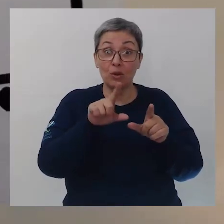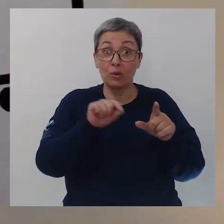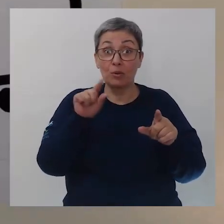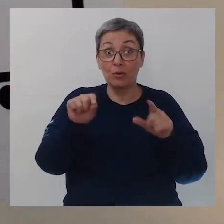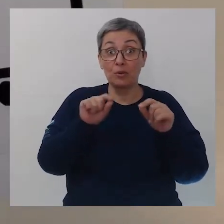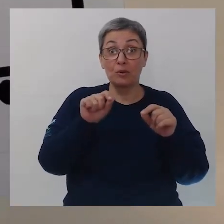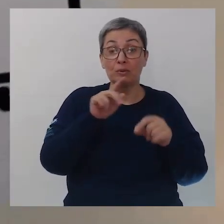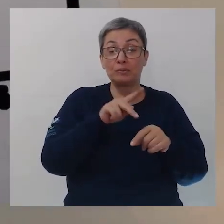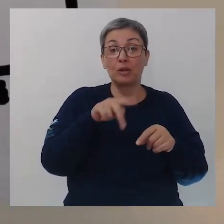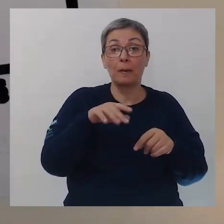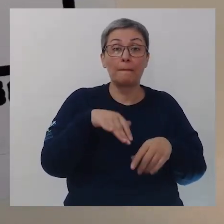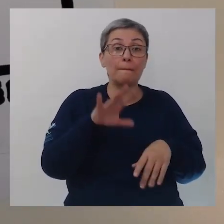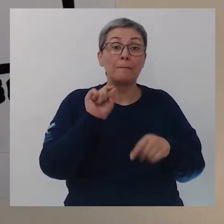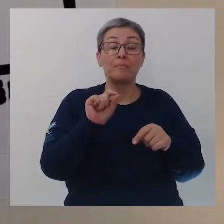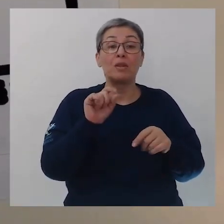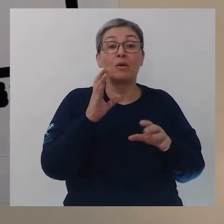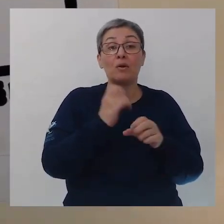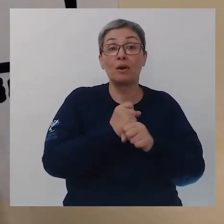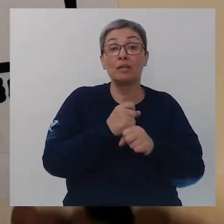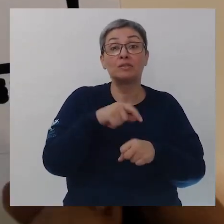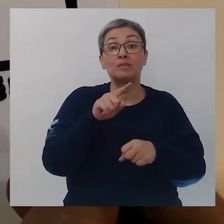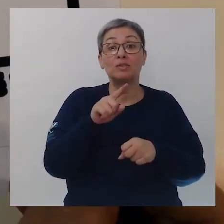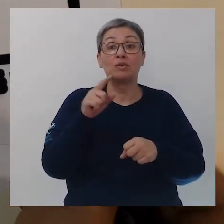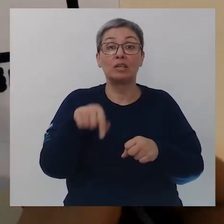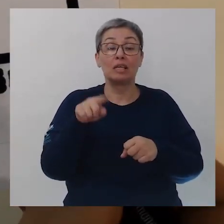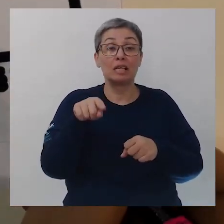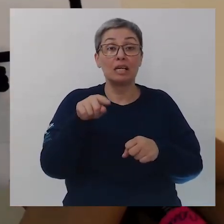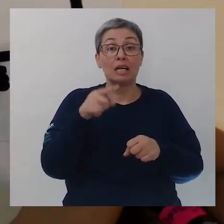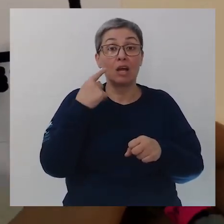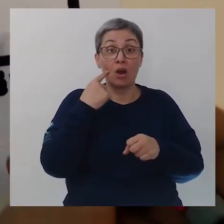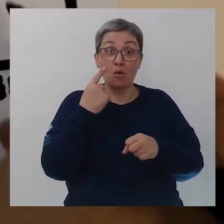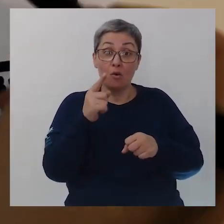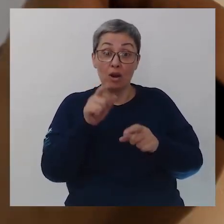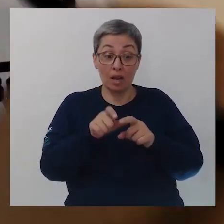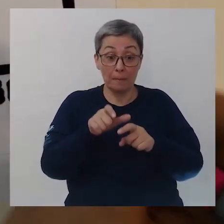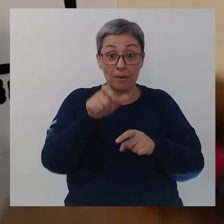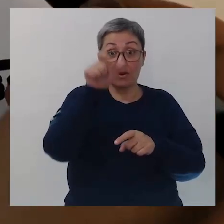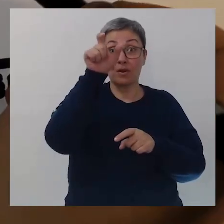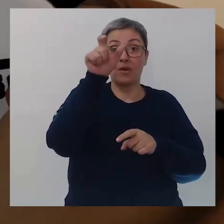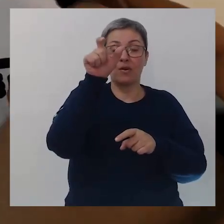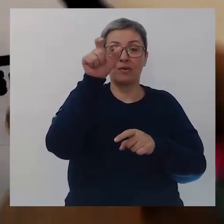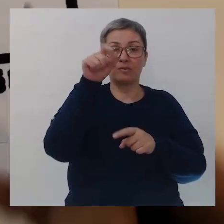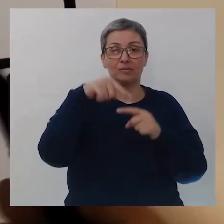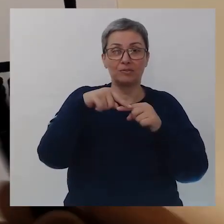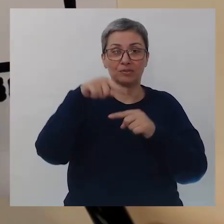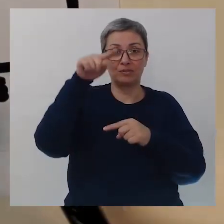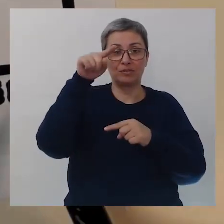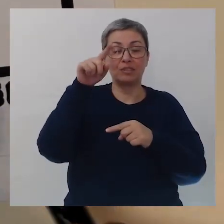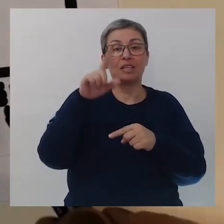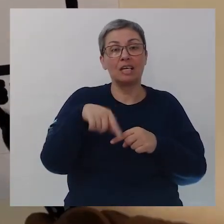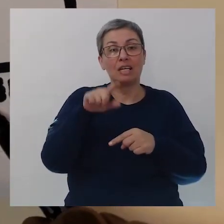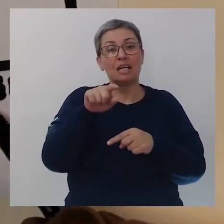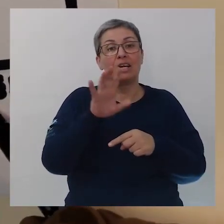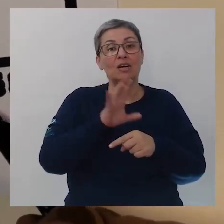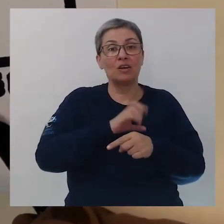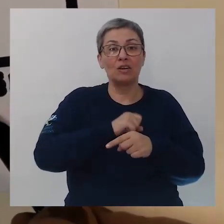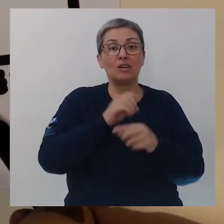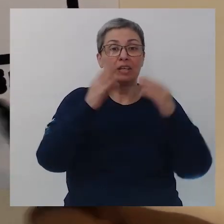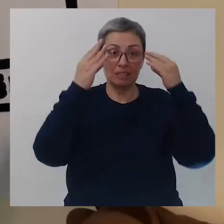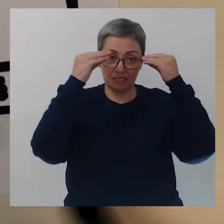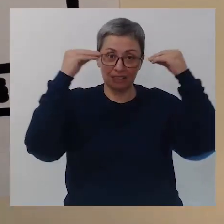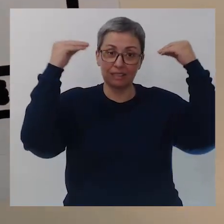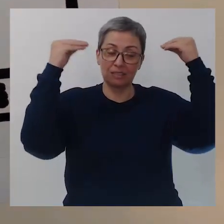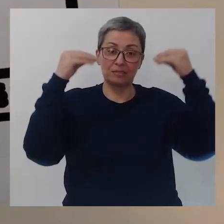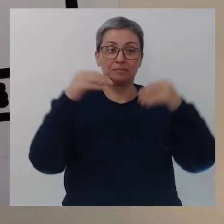professores. Qual foi o que foi mais escolhido? É só eu olhar como a barra está maiorzinha, ó. É o